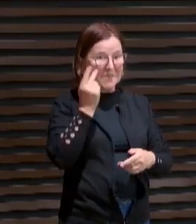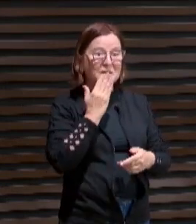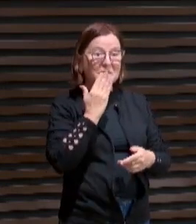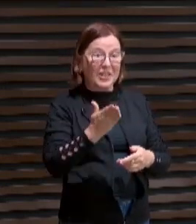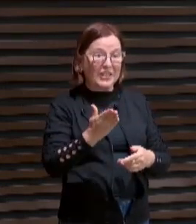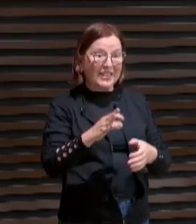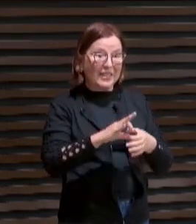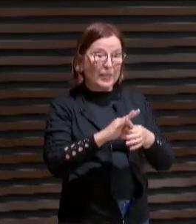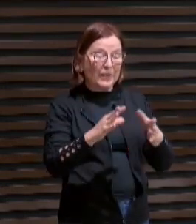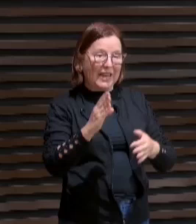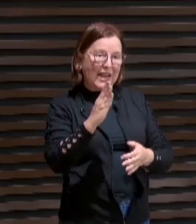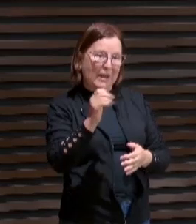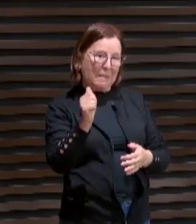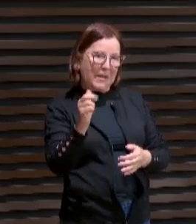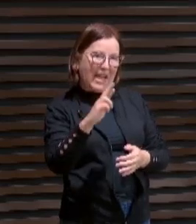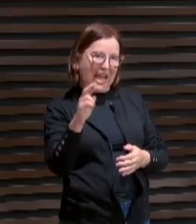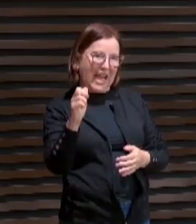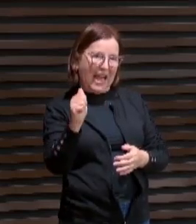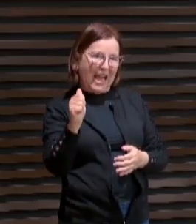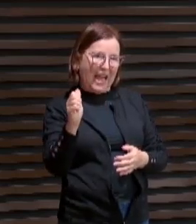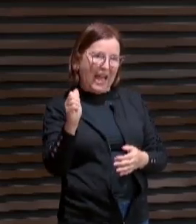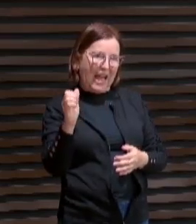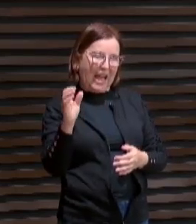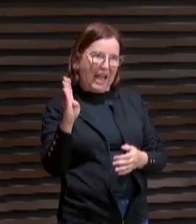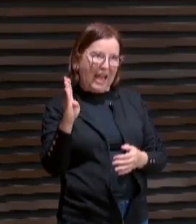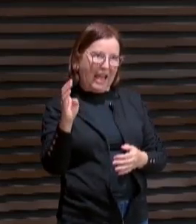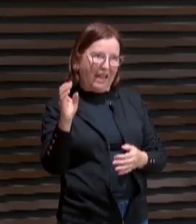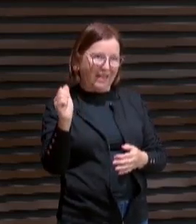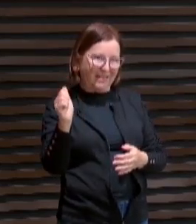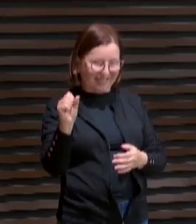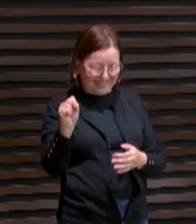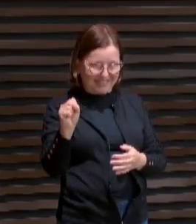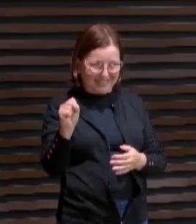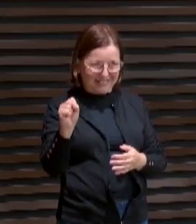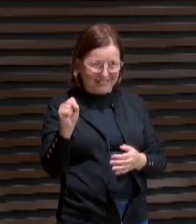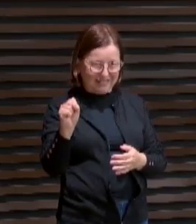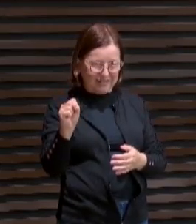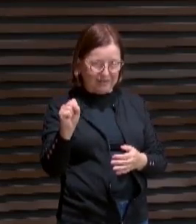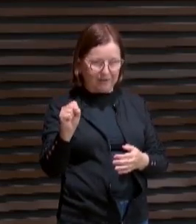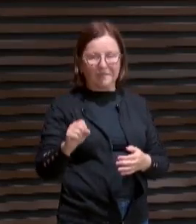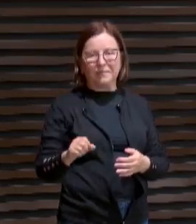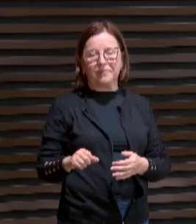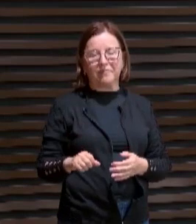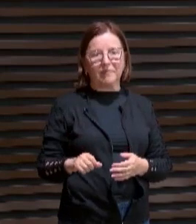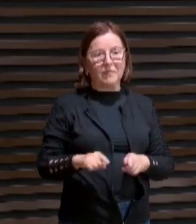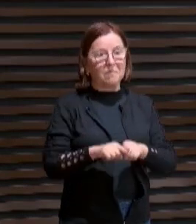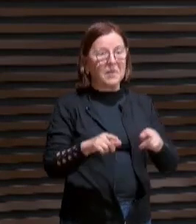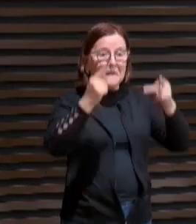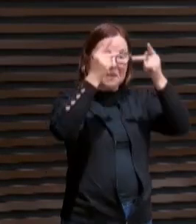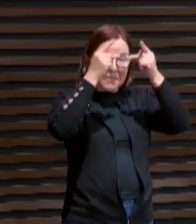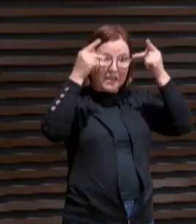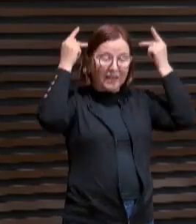Barrabás era culpado de assassinato, de insurreição, e Pilatos estava